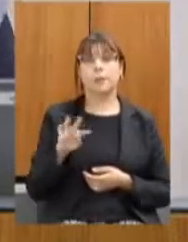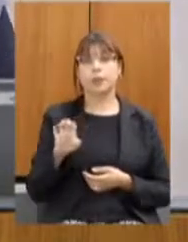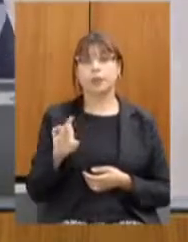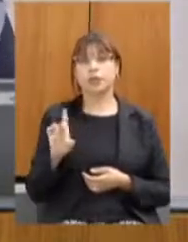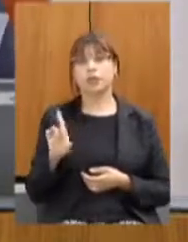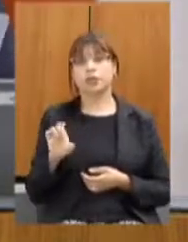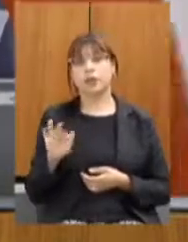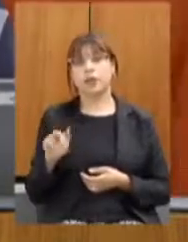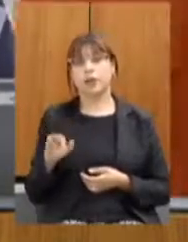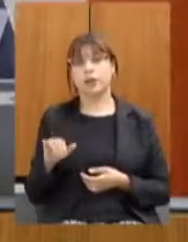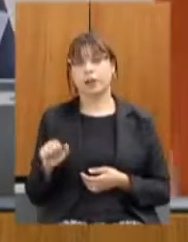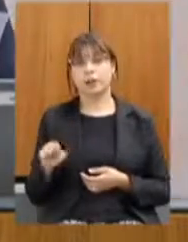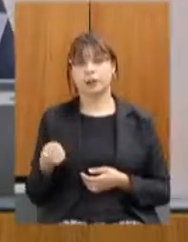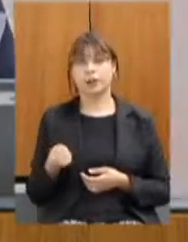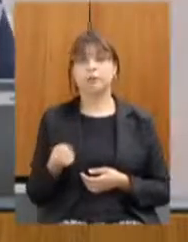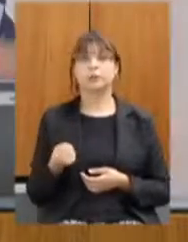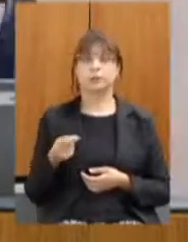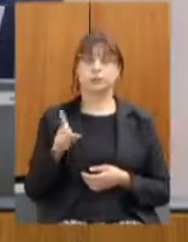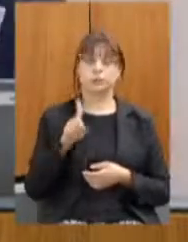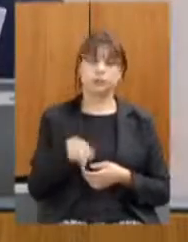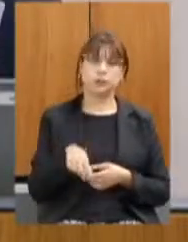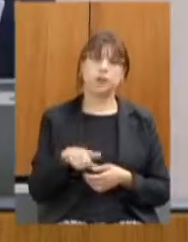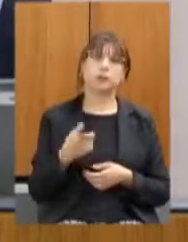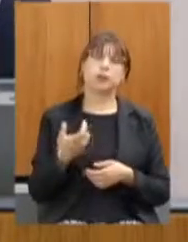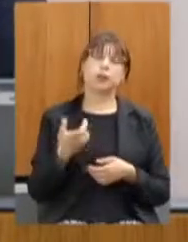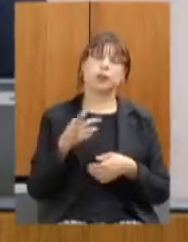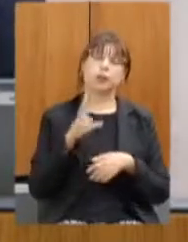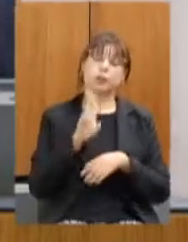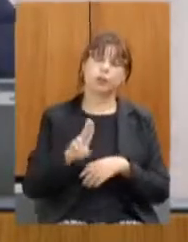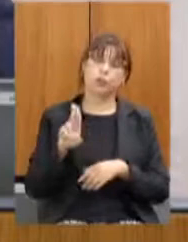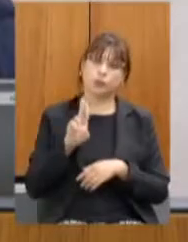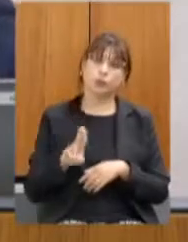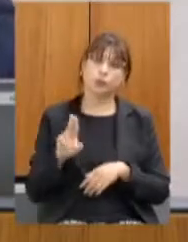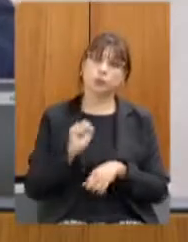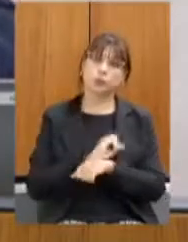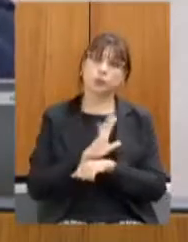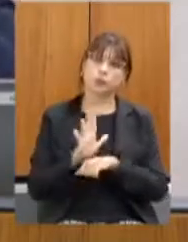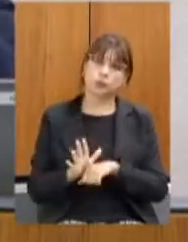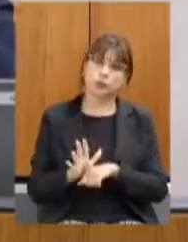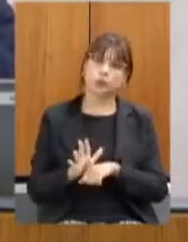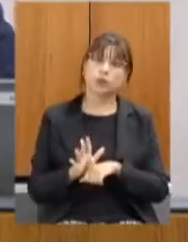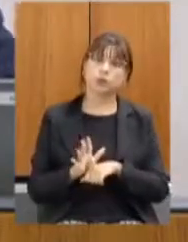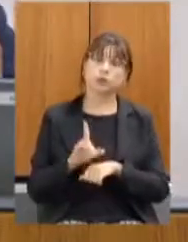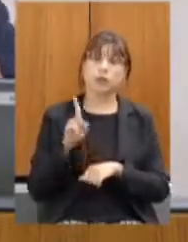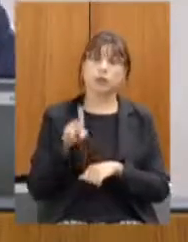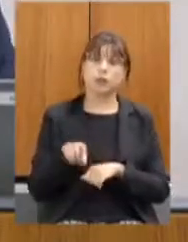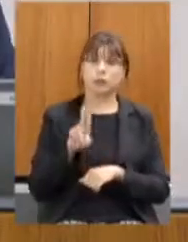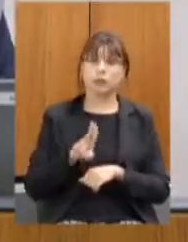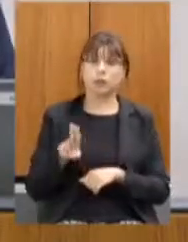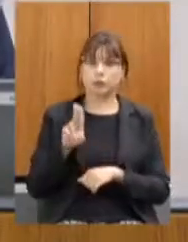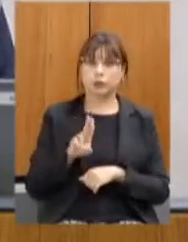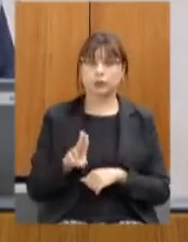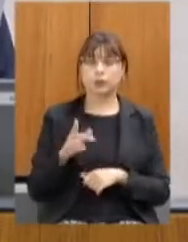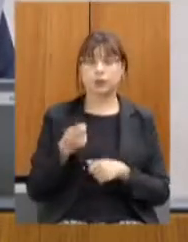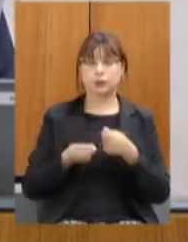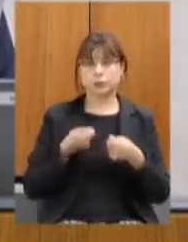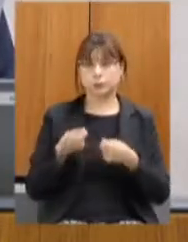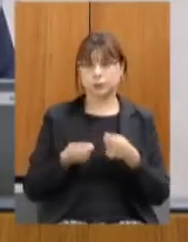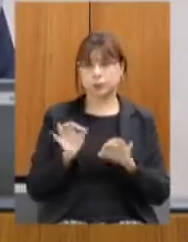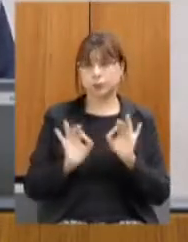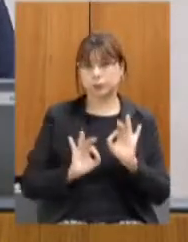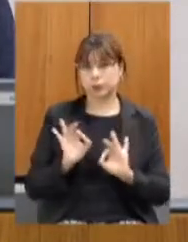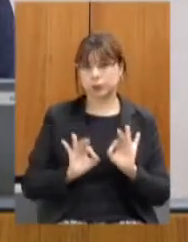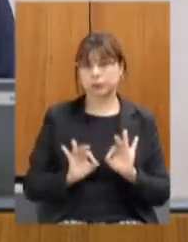estrutura da Universidade Estadual de Montes Claros como unidade administrativa de planejamento coordenação e